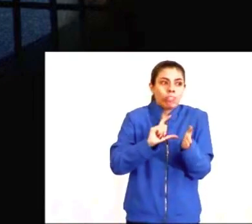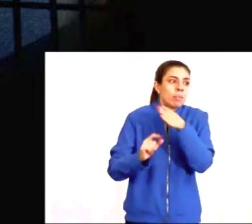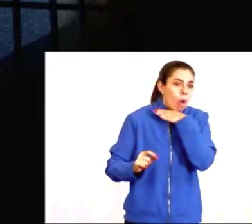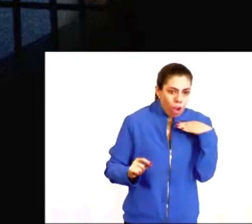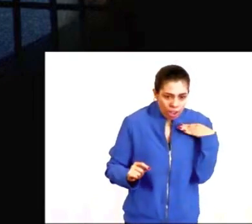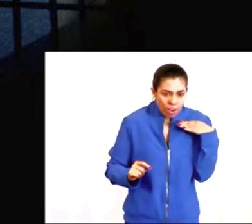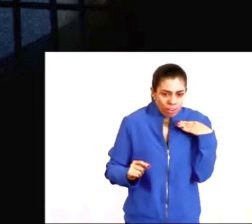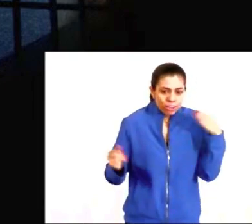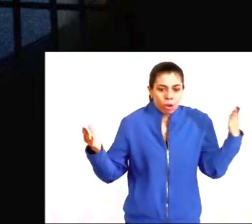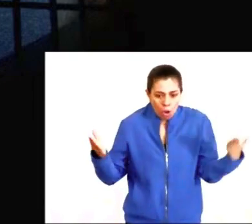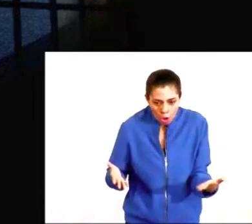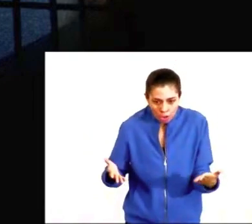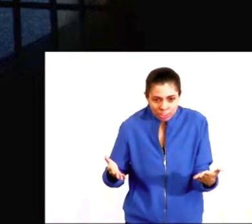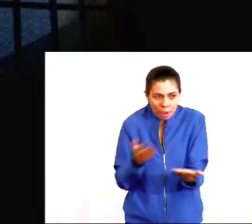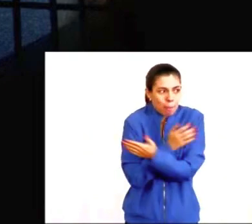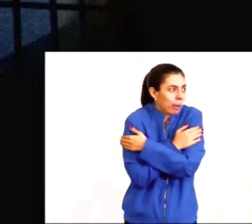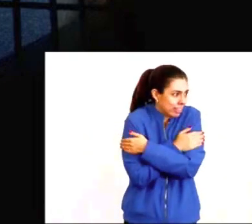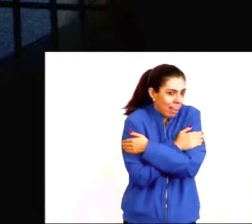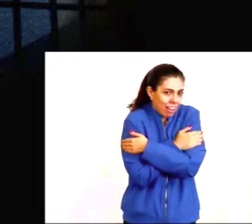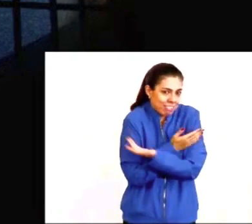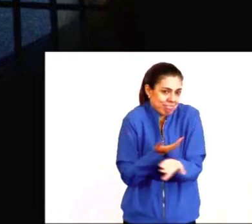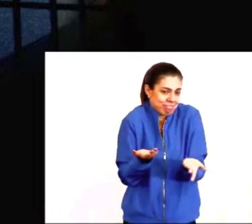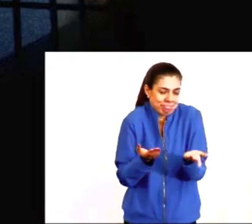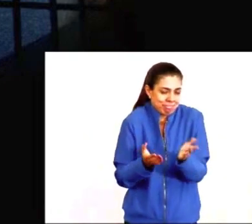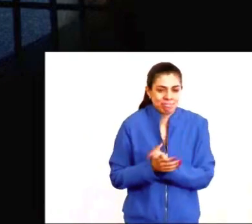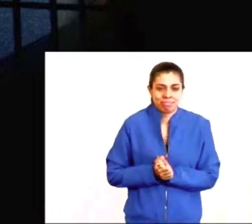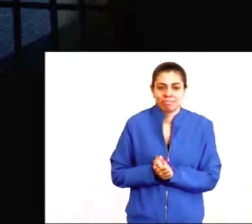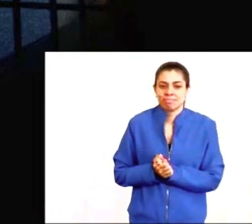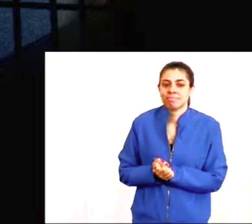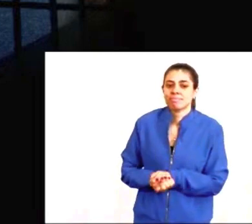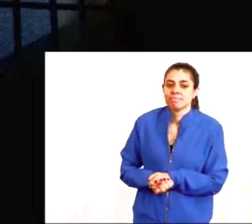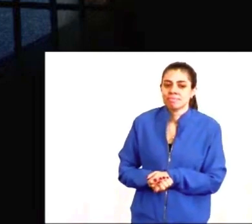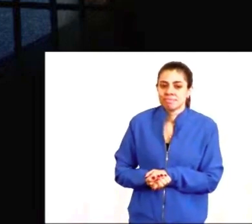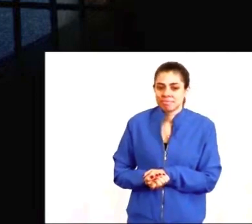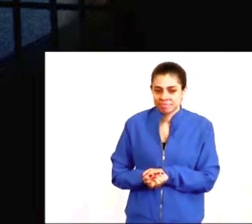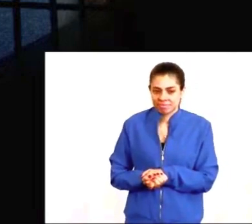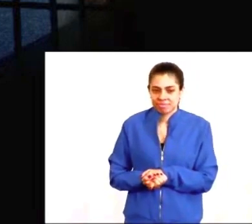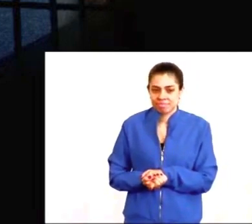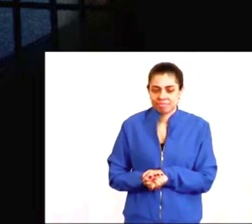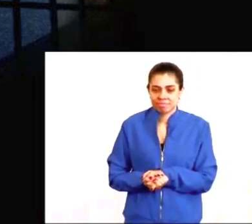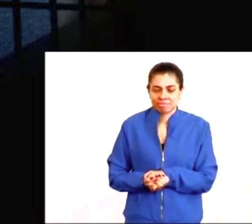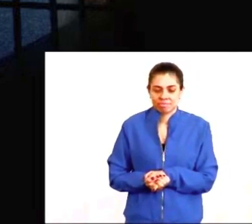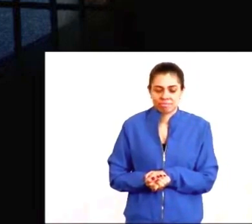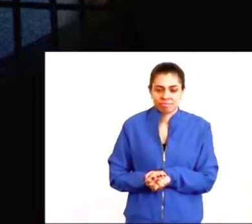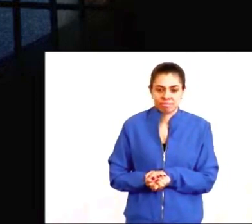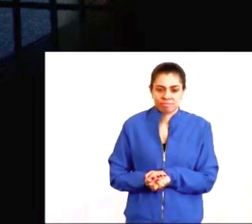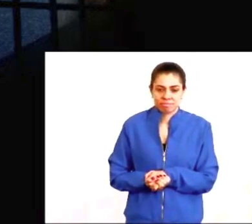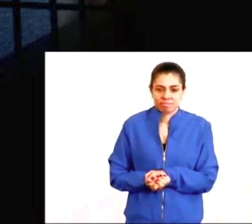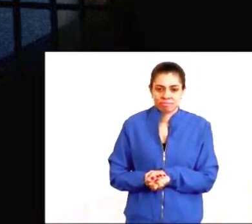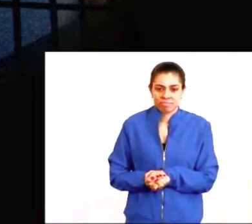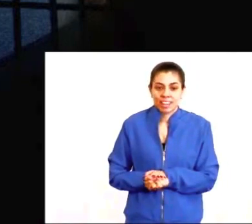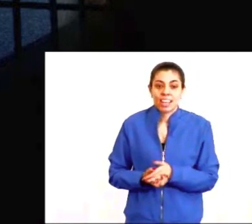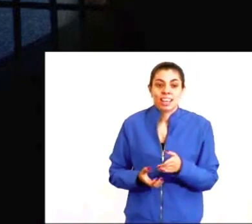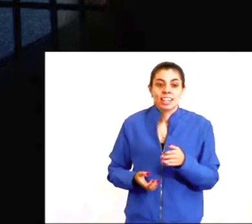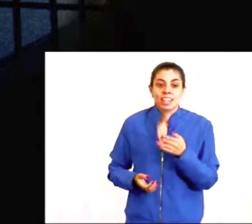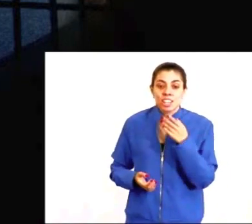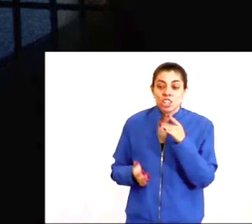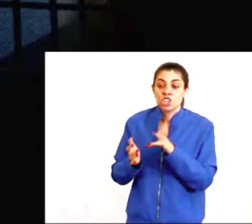ele aparece em frente a elas, indo ao encontro delas, usa uma palavra, essa